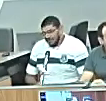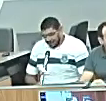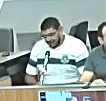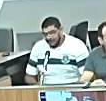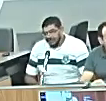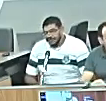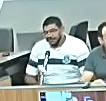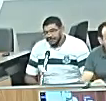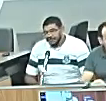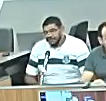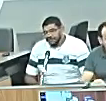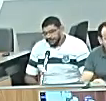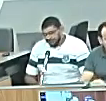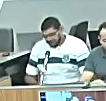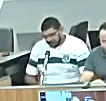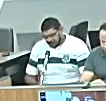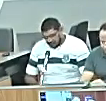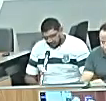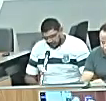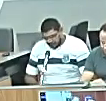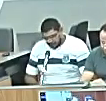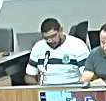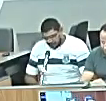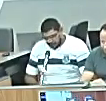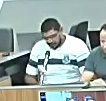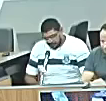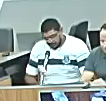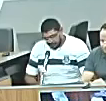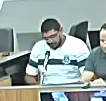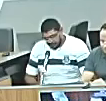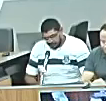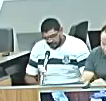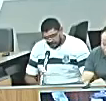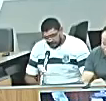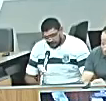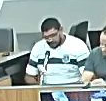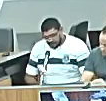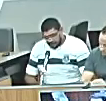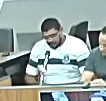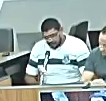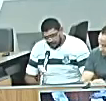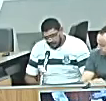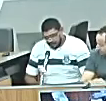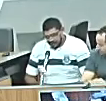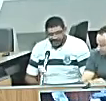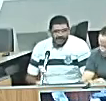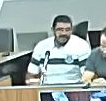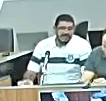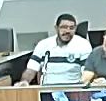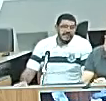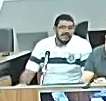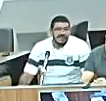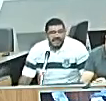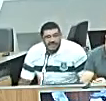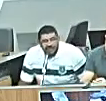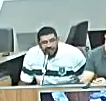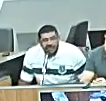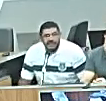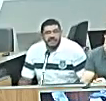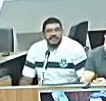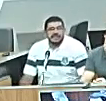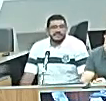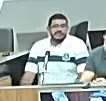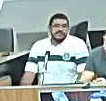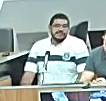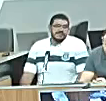emplacar uma lei de minha autoria que a lei complementar 127 2003 que definiu a carga horária máxima de 40 horas na polícia militar e